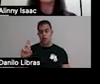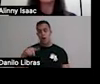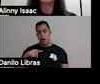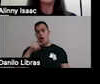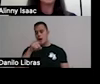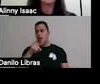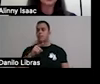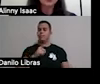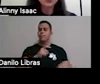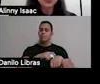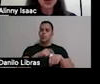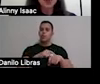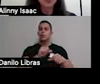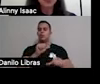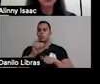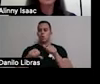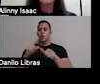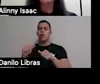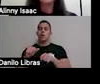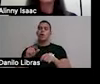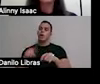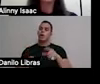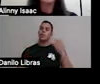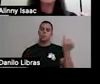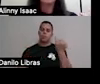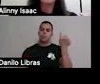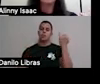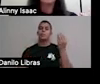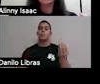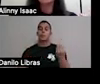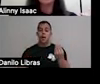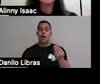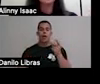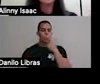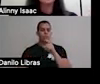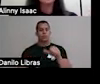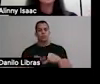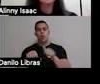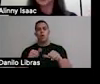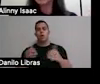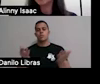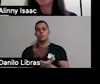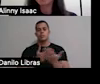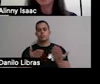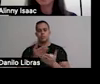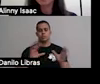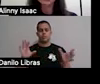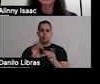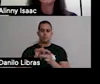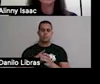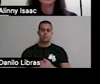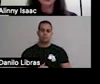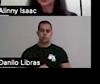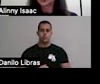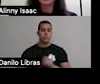troca de nucleotídeo de guanina, que é essencial, portanto, para permitir essa troca de guanina e formação do complexo ternário, tá? Então,